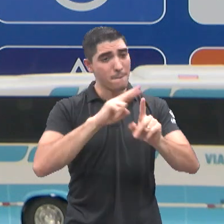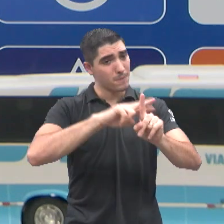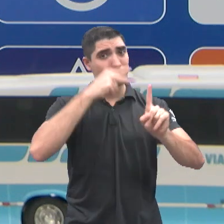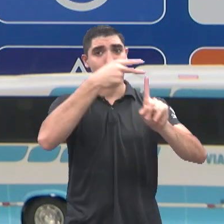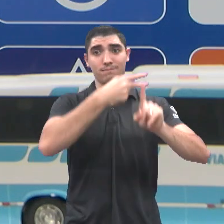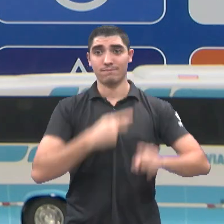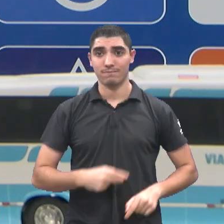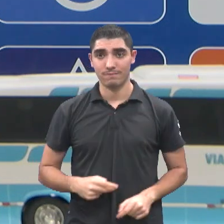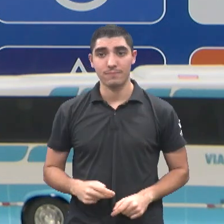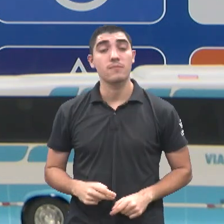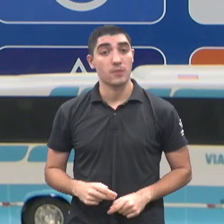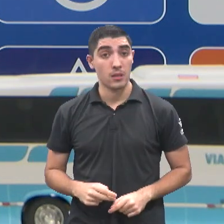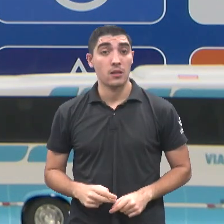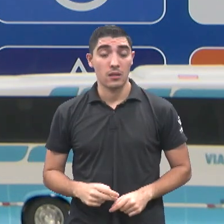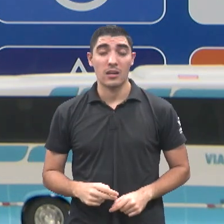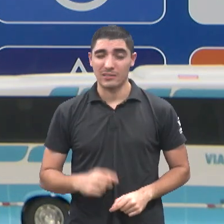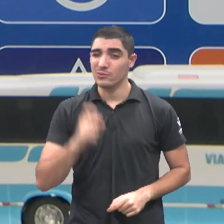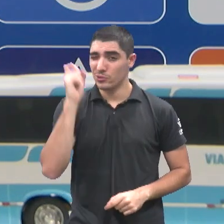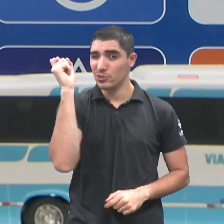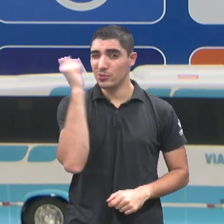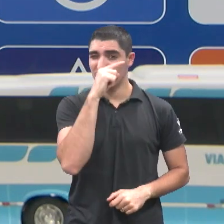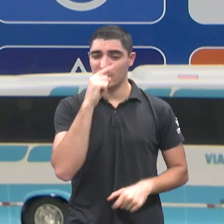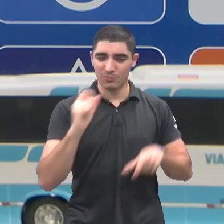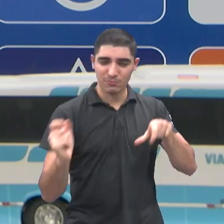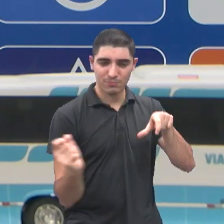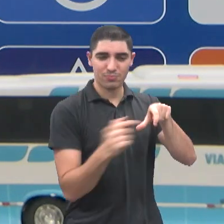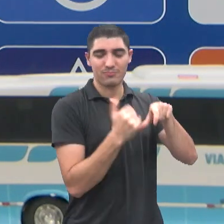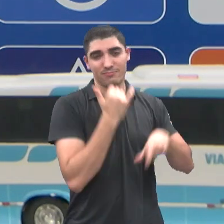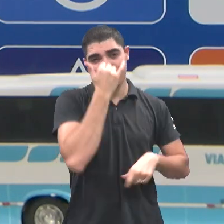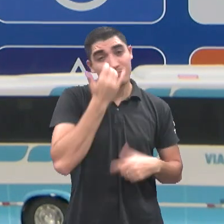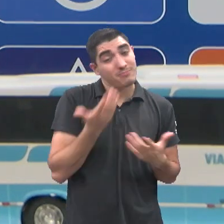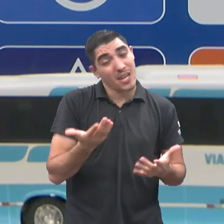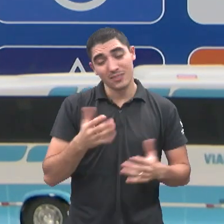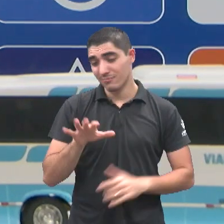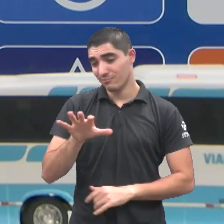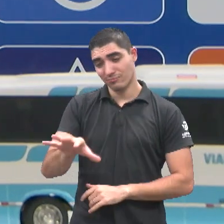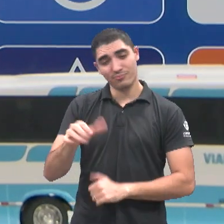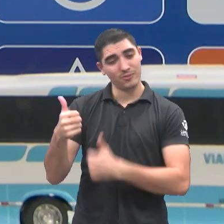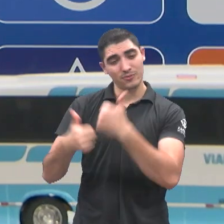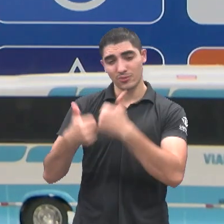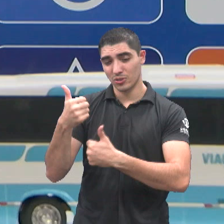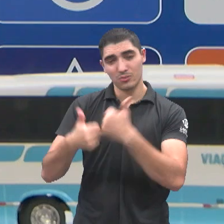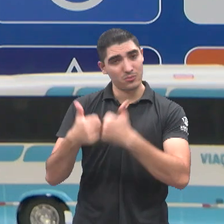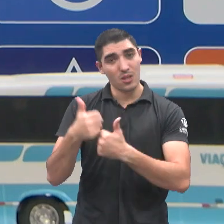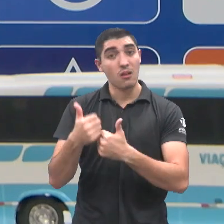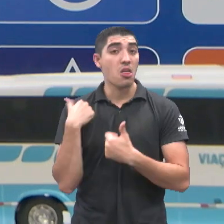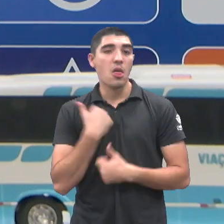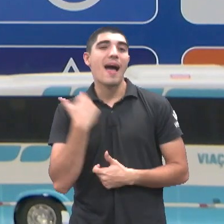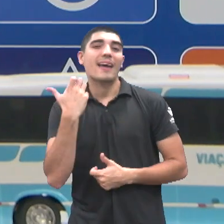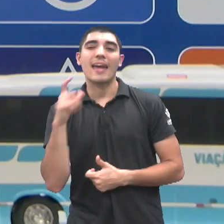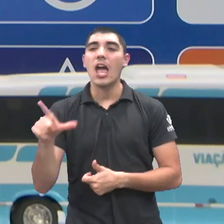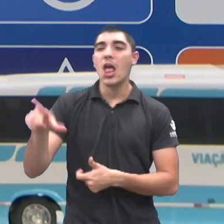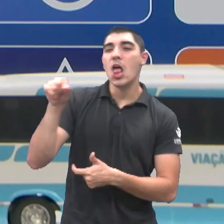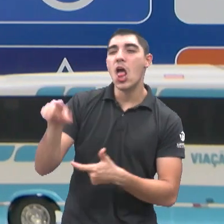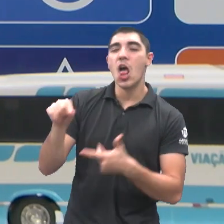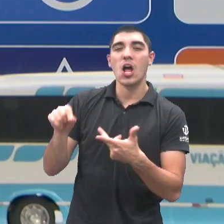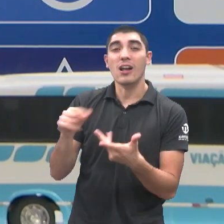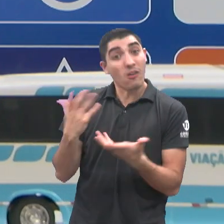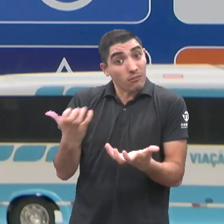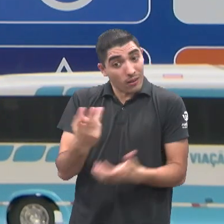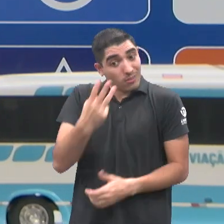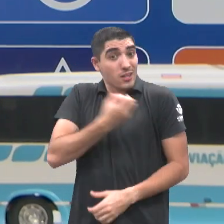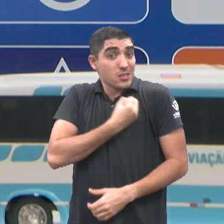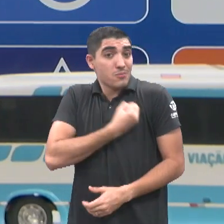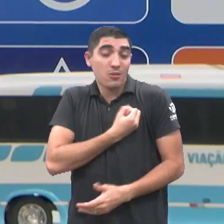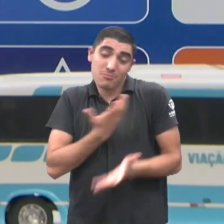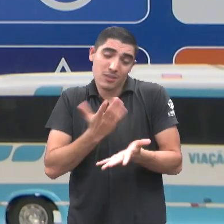empate dessa forma, mas é o futebol. Se a gente quisesse realmente escolher, a gente queria os 3 pontos, mas não tem como. Então